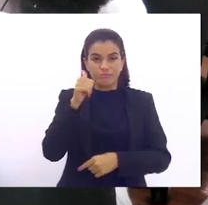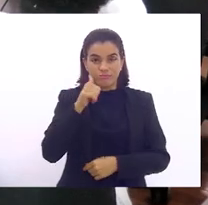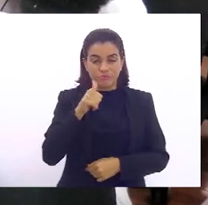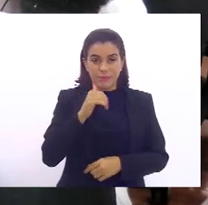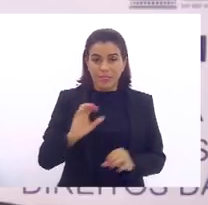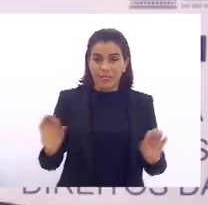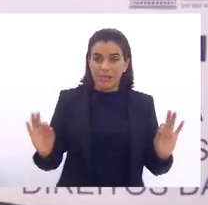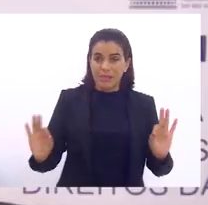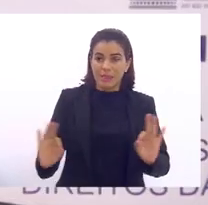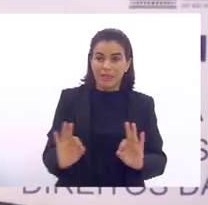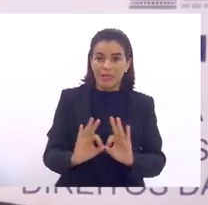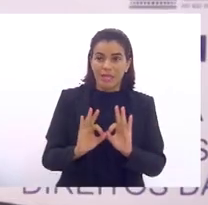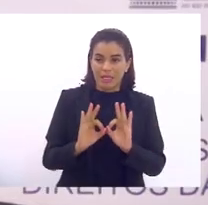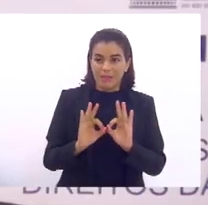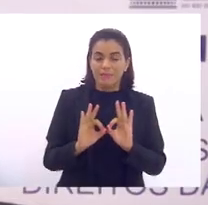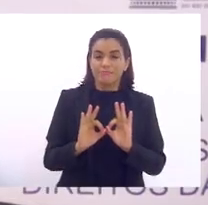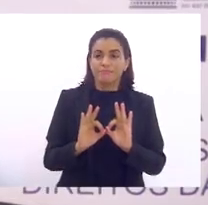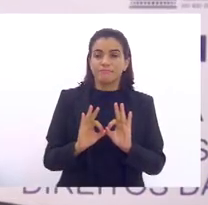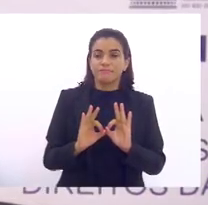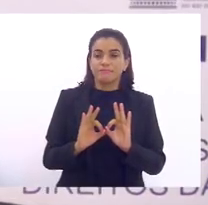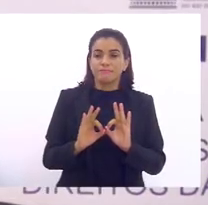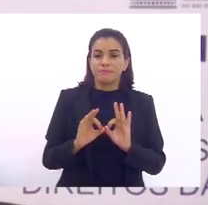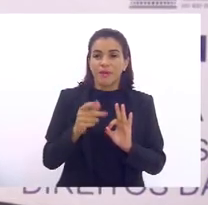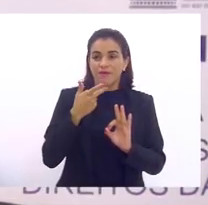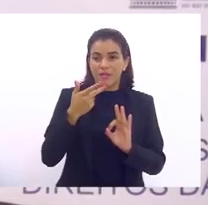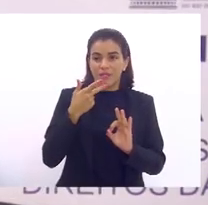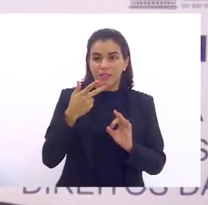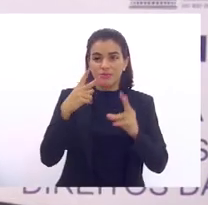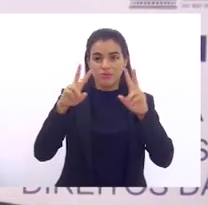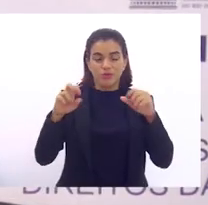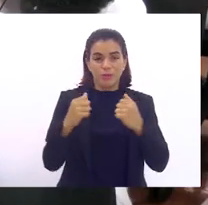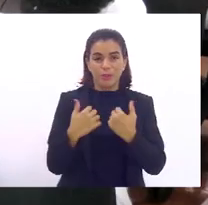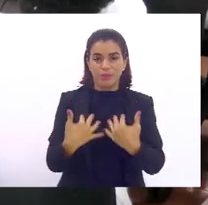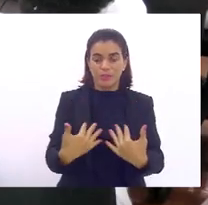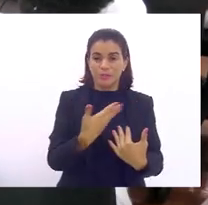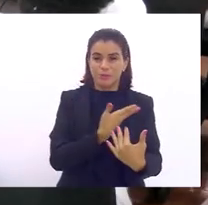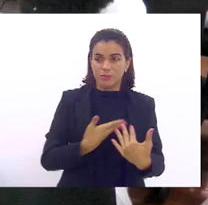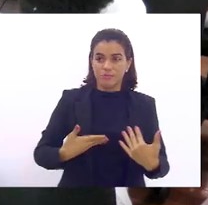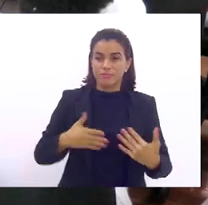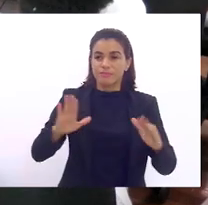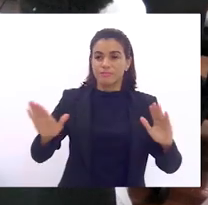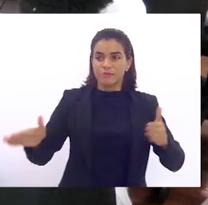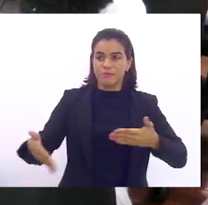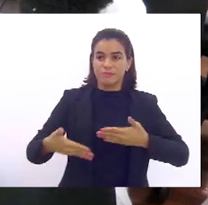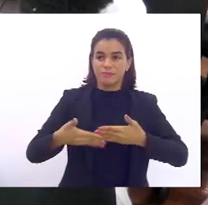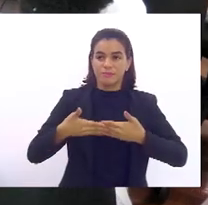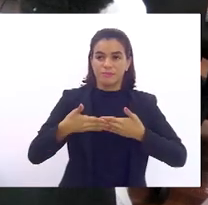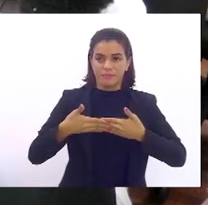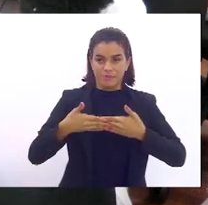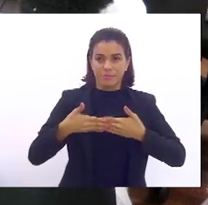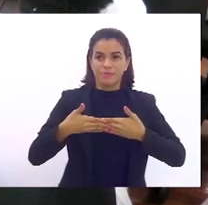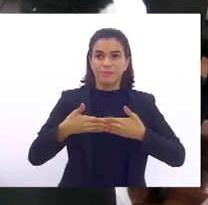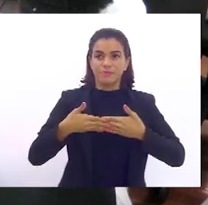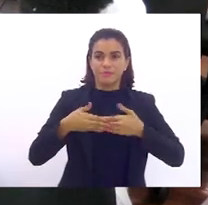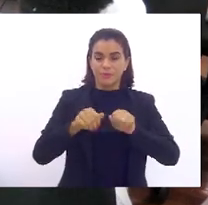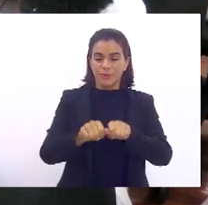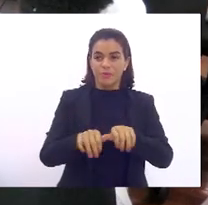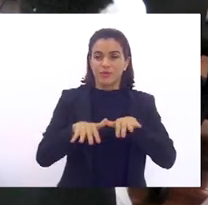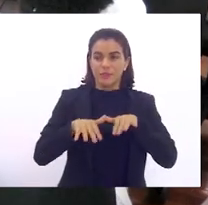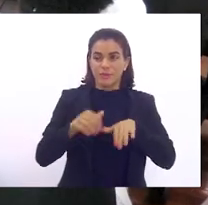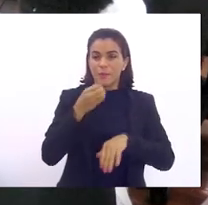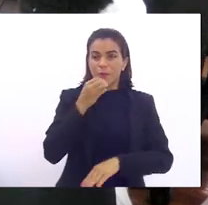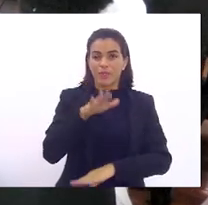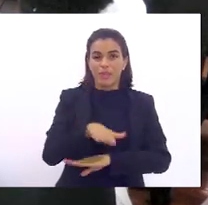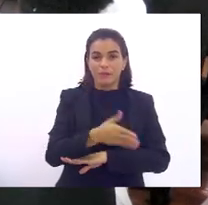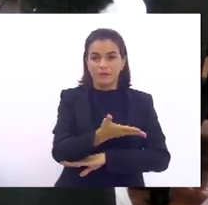nada mais havendo a tratar diante dessa audiência pública declaro encerrada essa audiência Uma boa